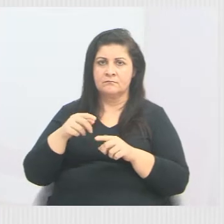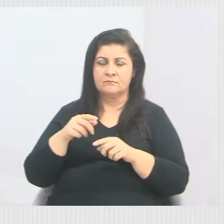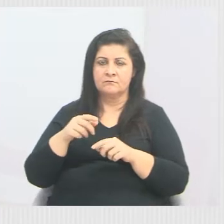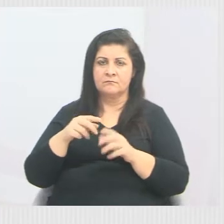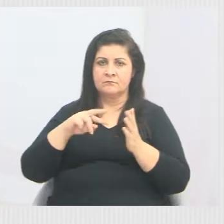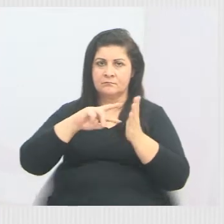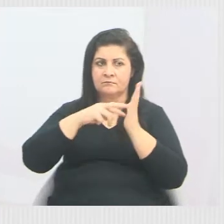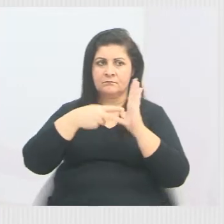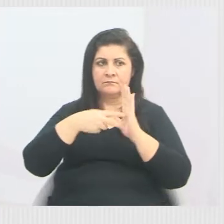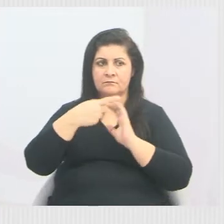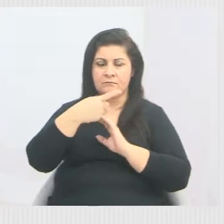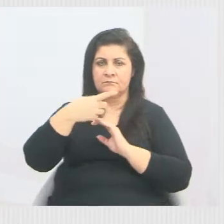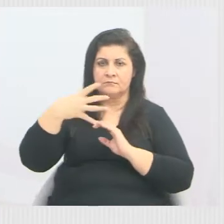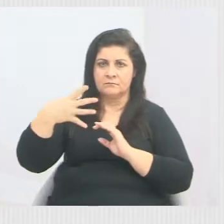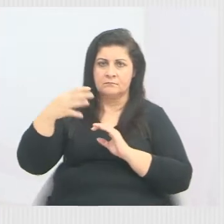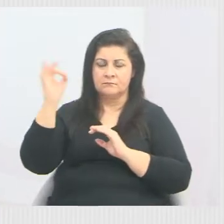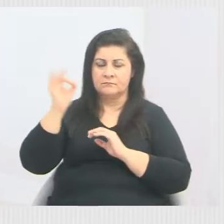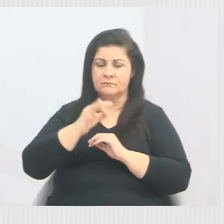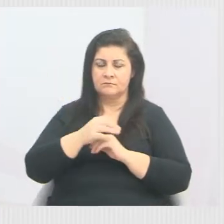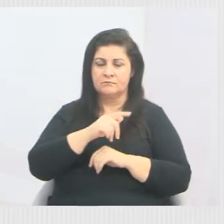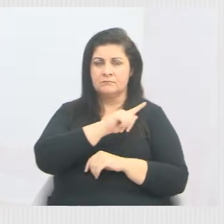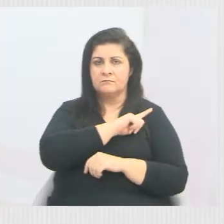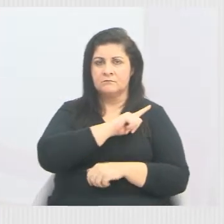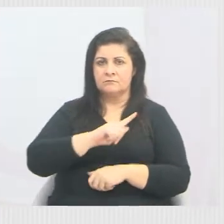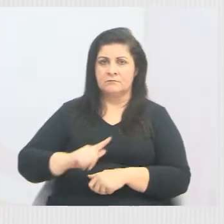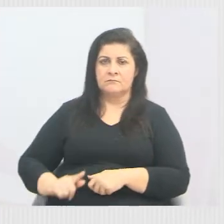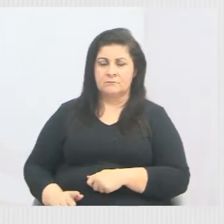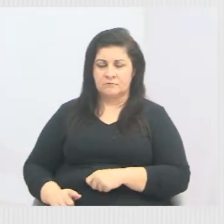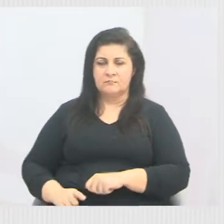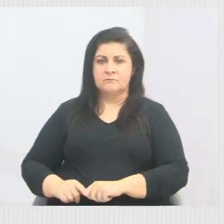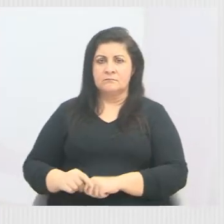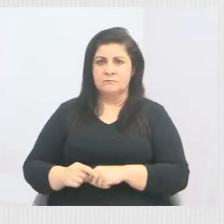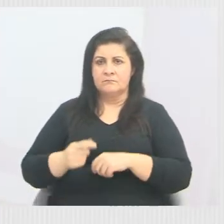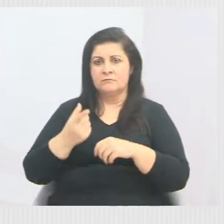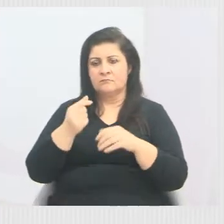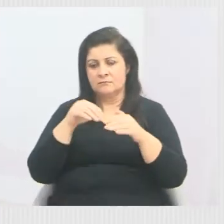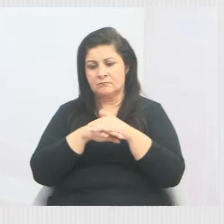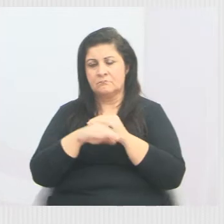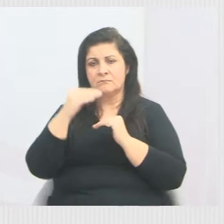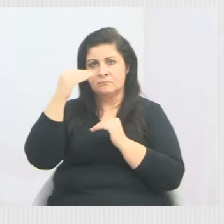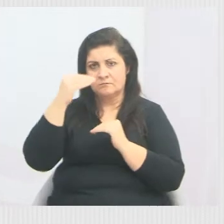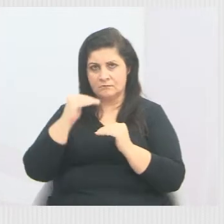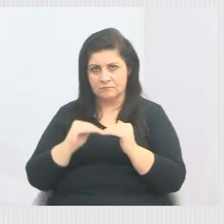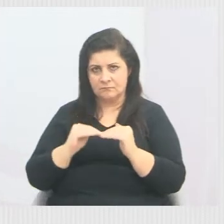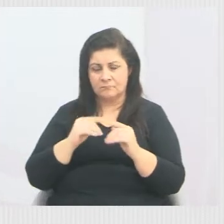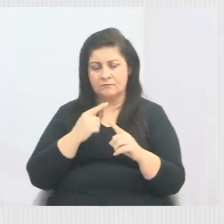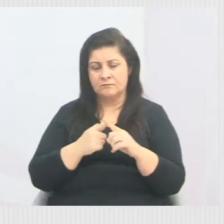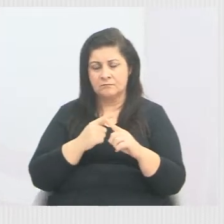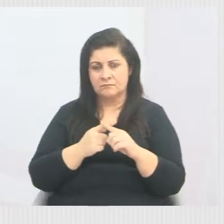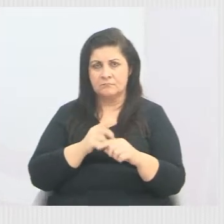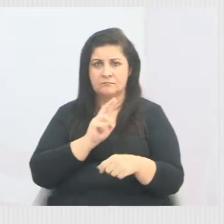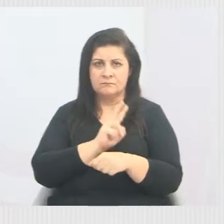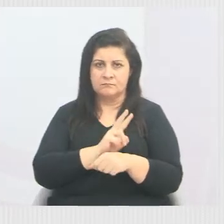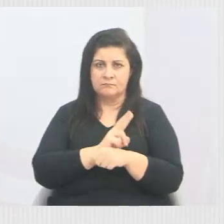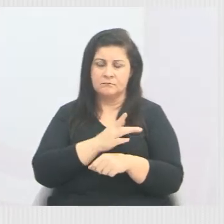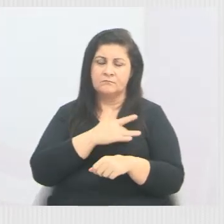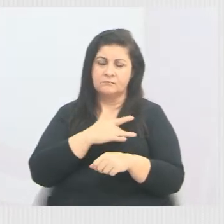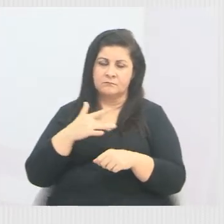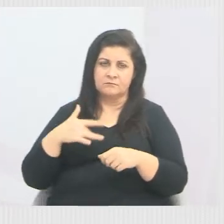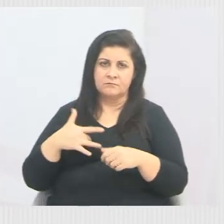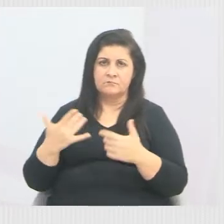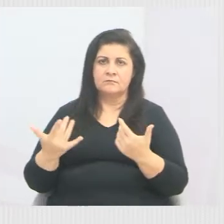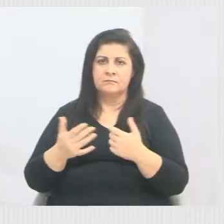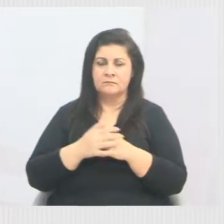anteriormente, governo federal e estadual, os investimentos estão vindo em menor valores devido à demanda hoje ser os